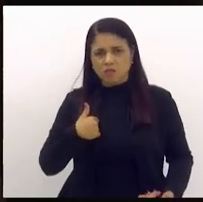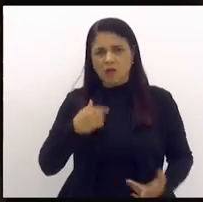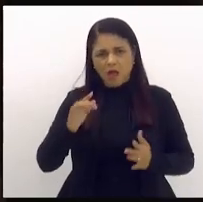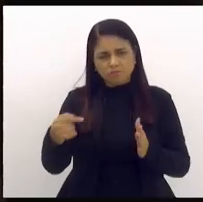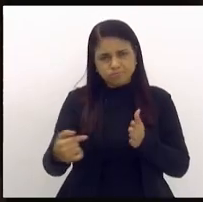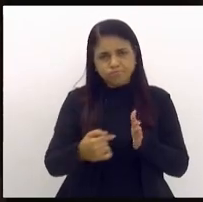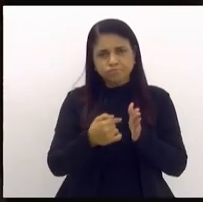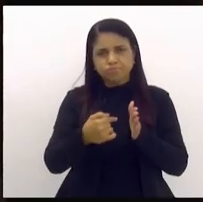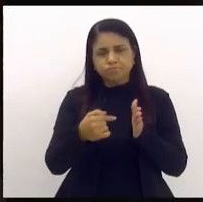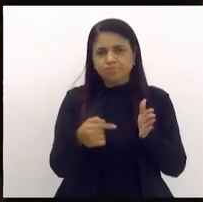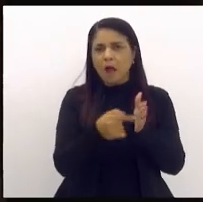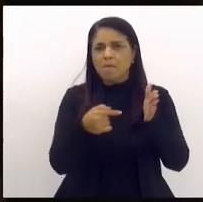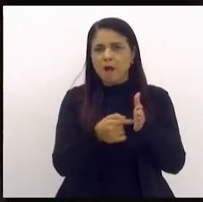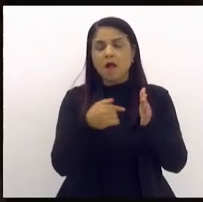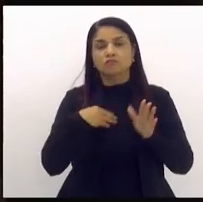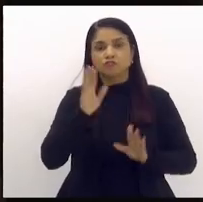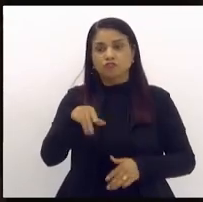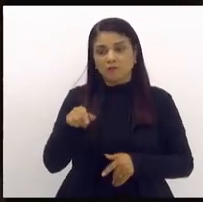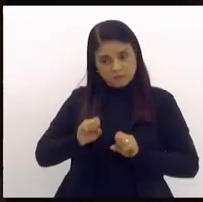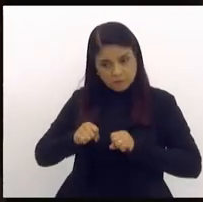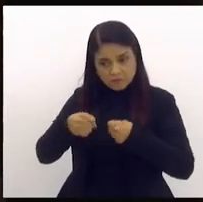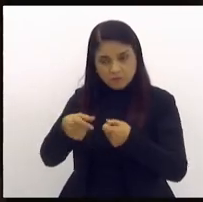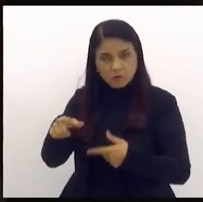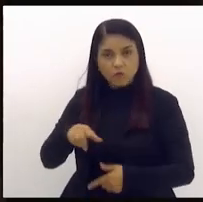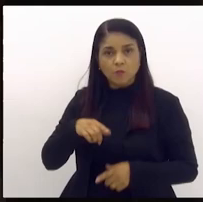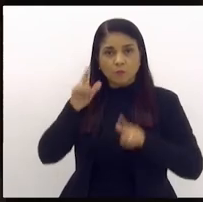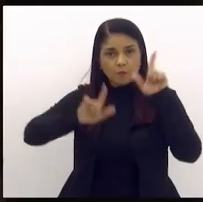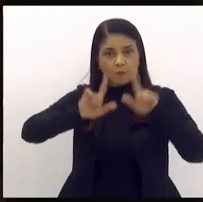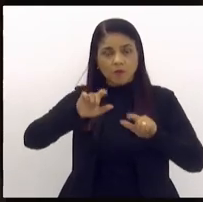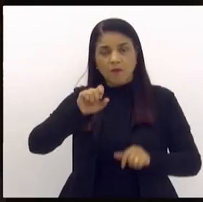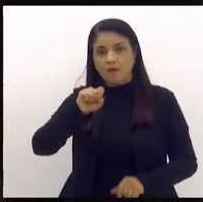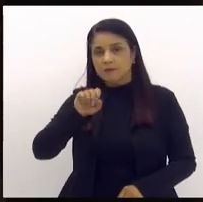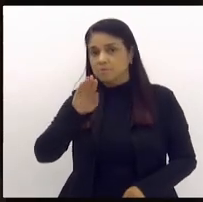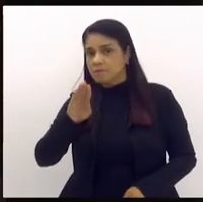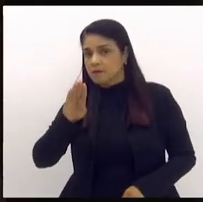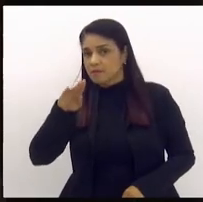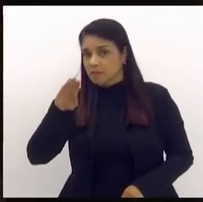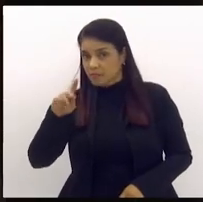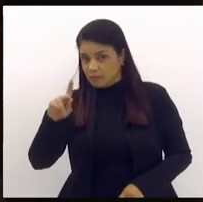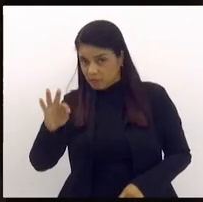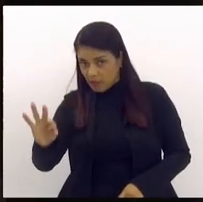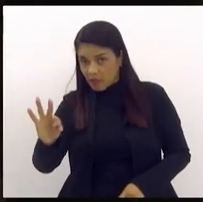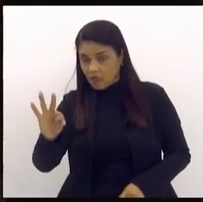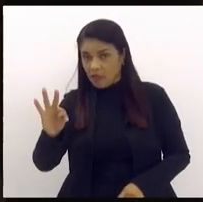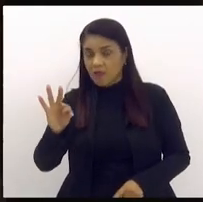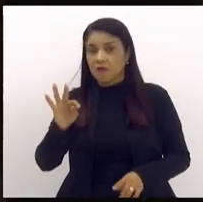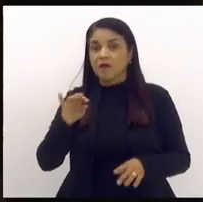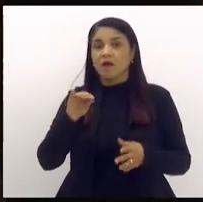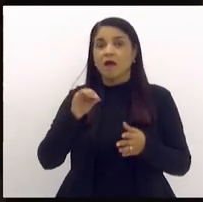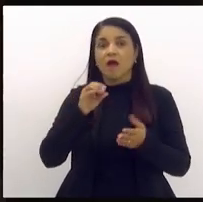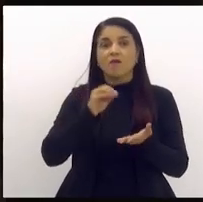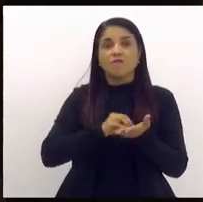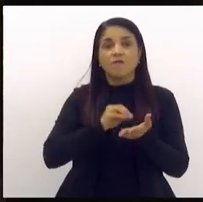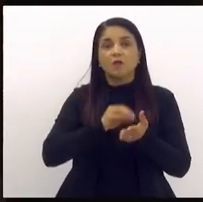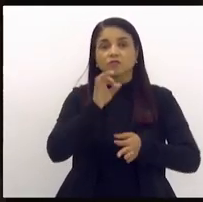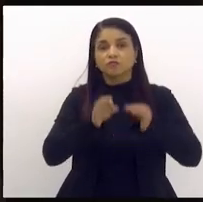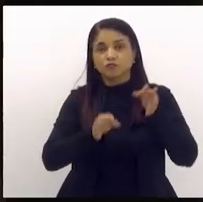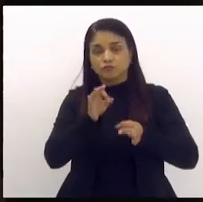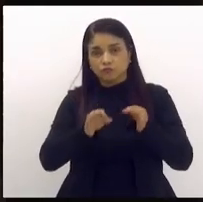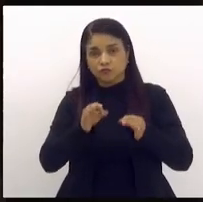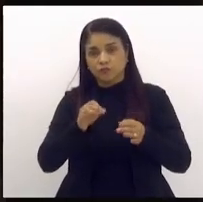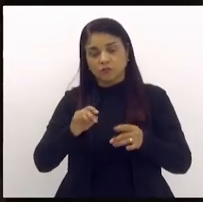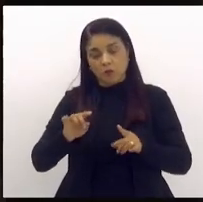me defendeu no programa do SBT, como comentarista, de uma injustiça que estavam tentando fazer contra a minha